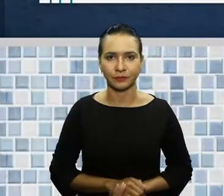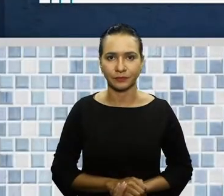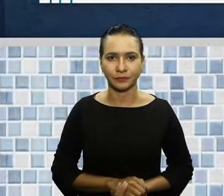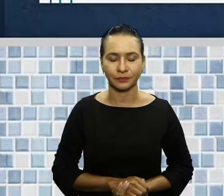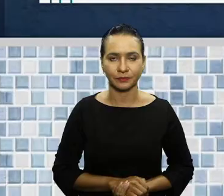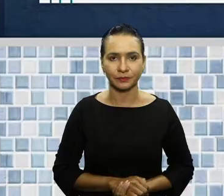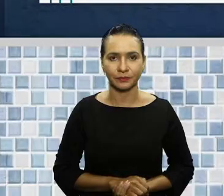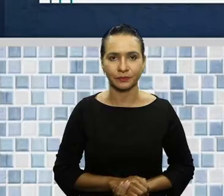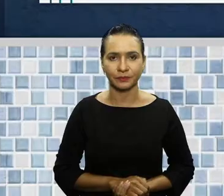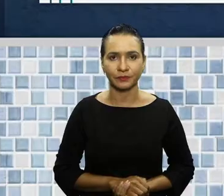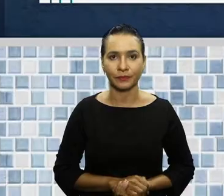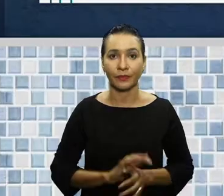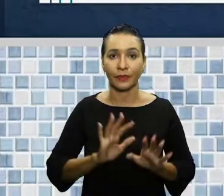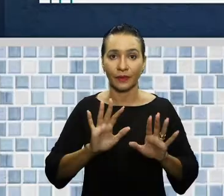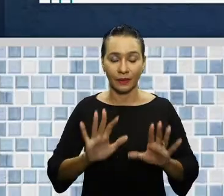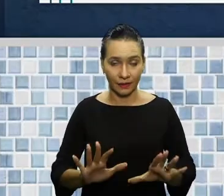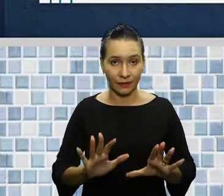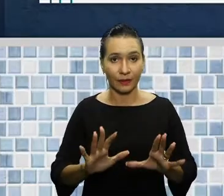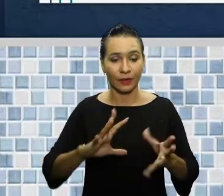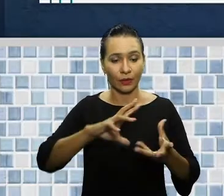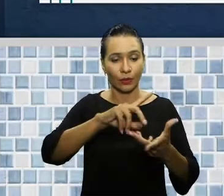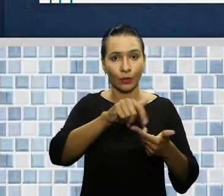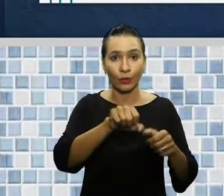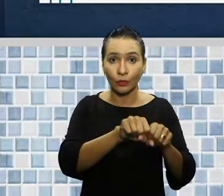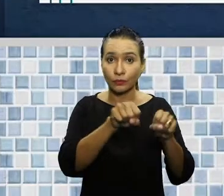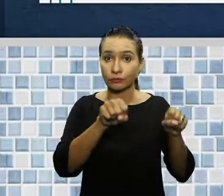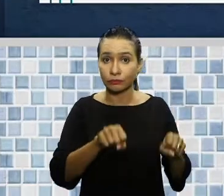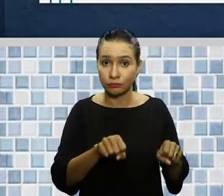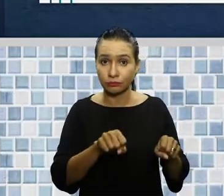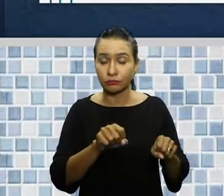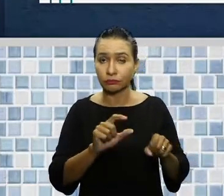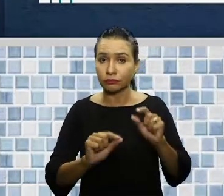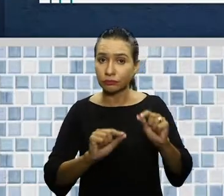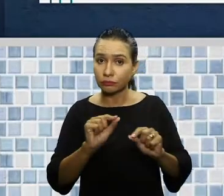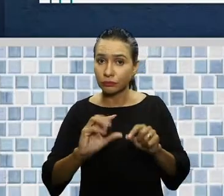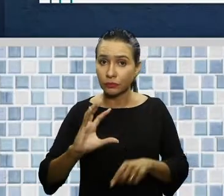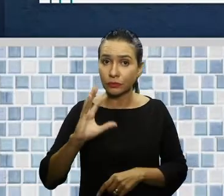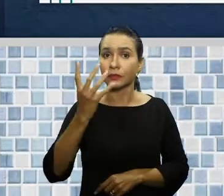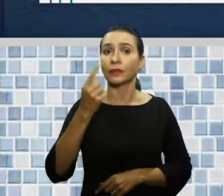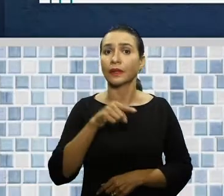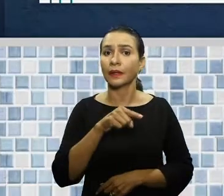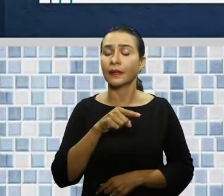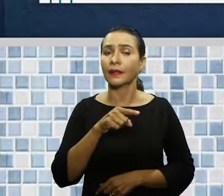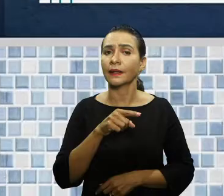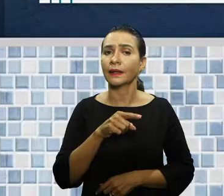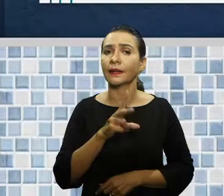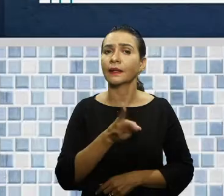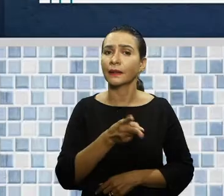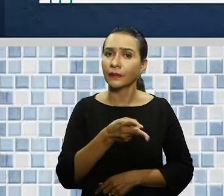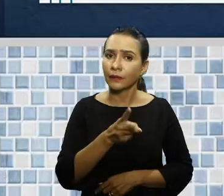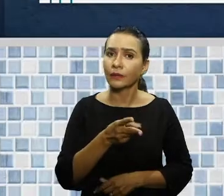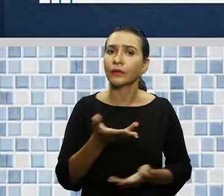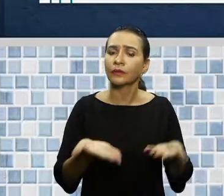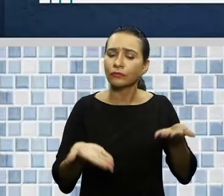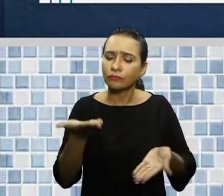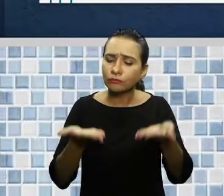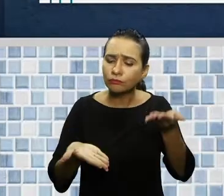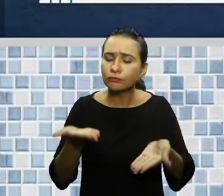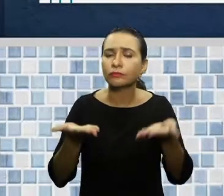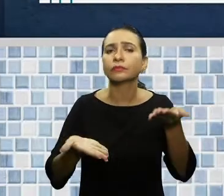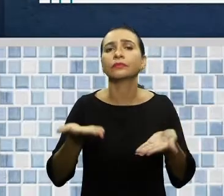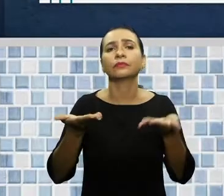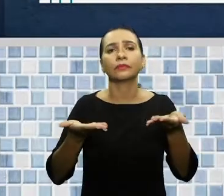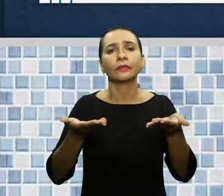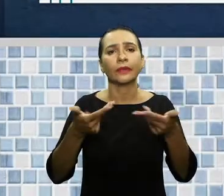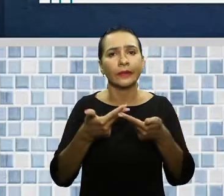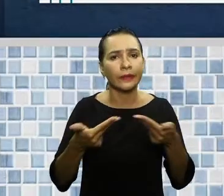Então, os ecossistemas, eles devem manter um equilíbrio no que é